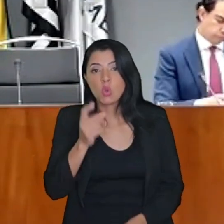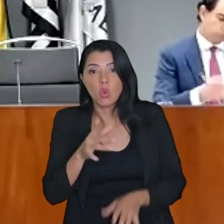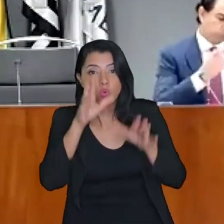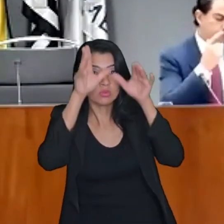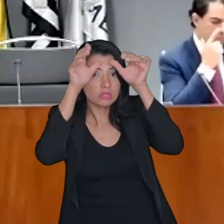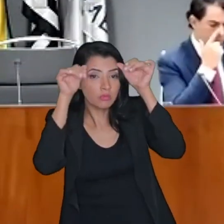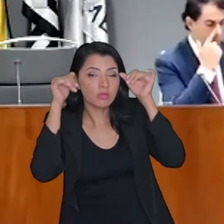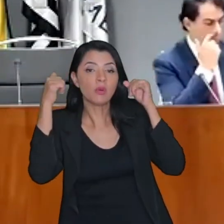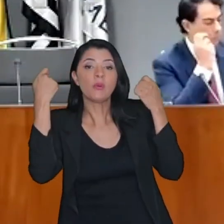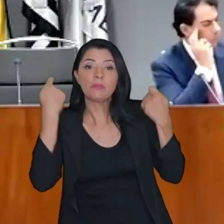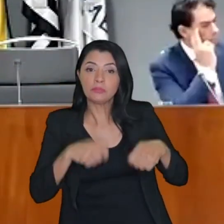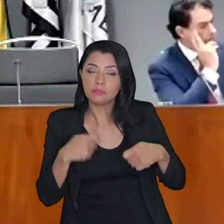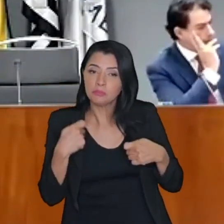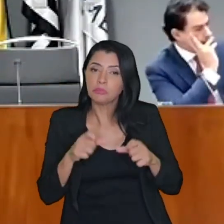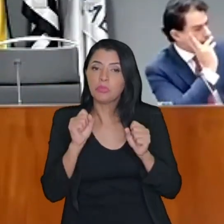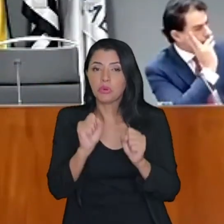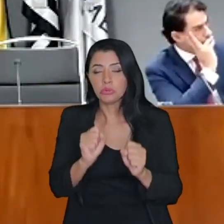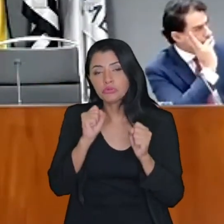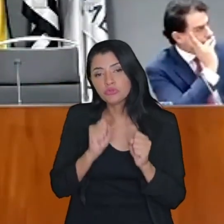deve produzir